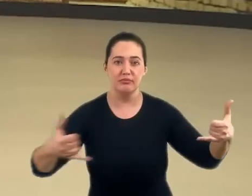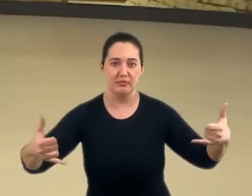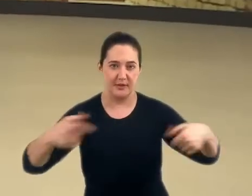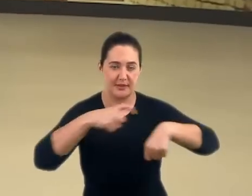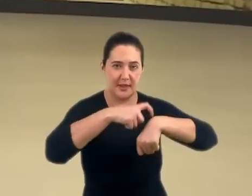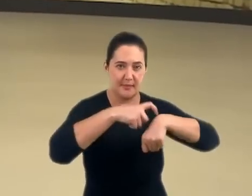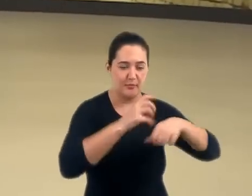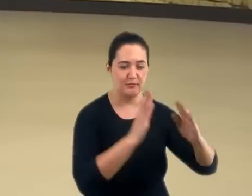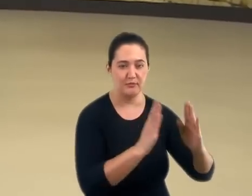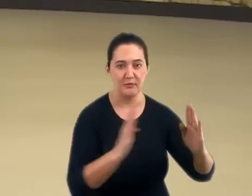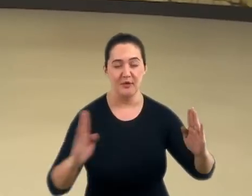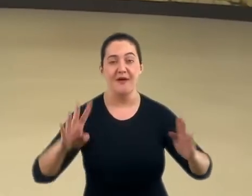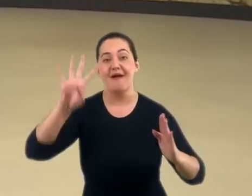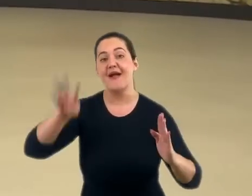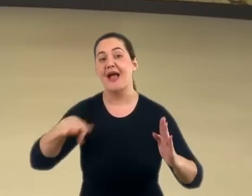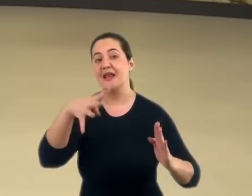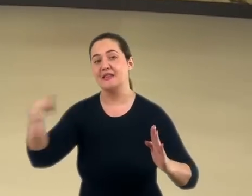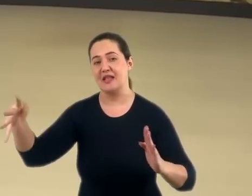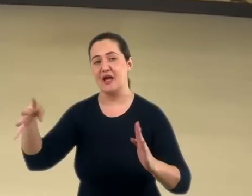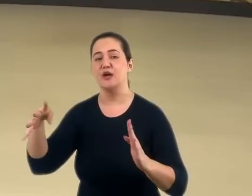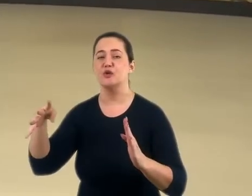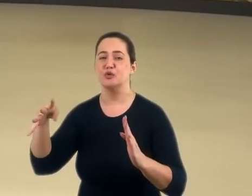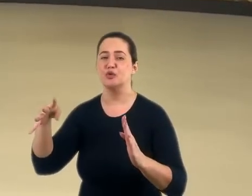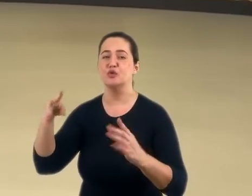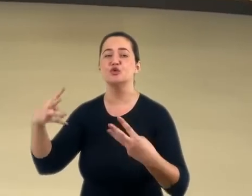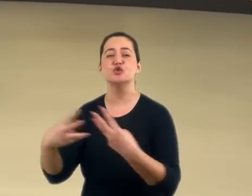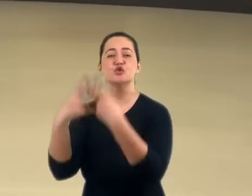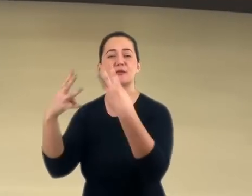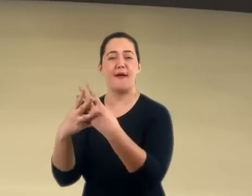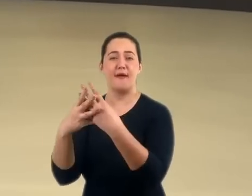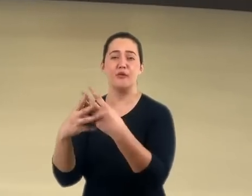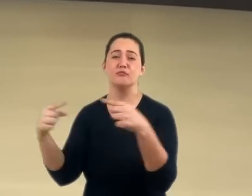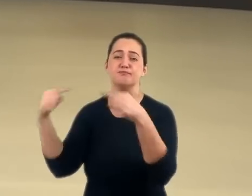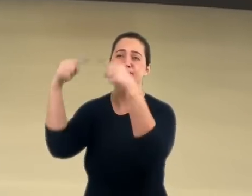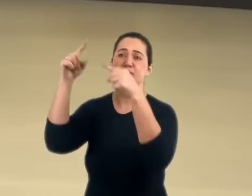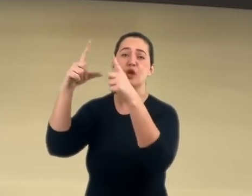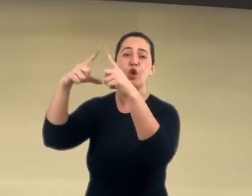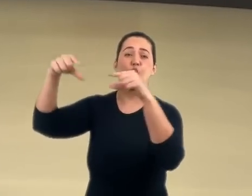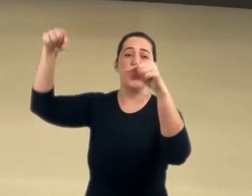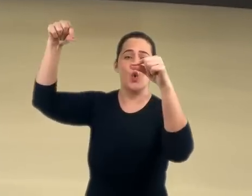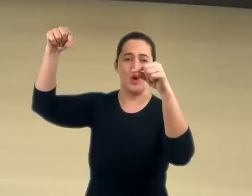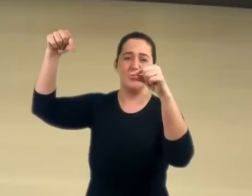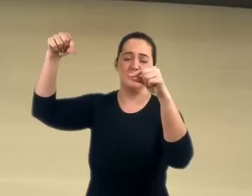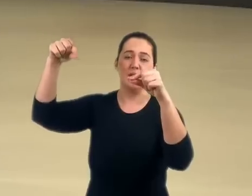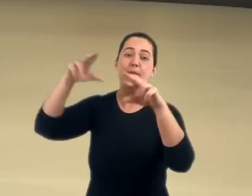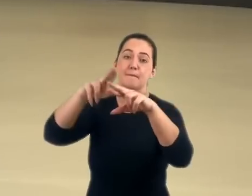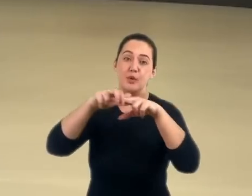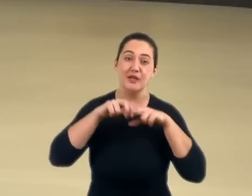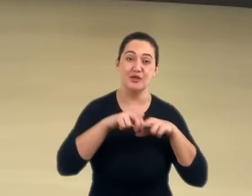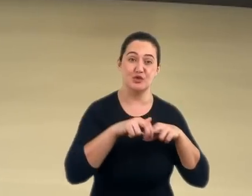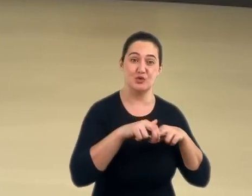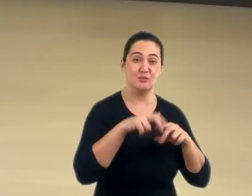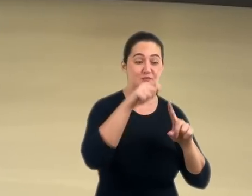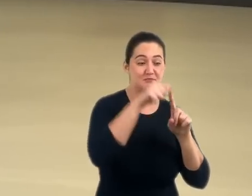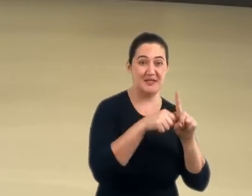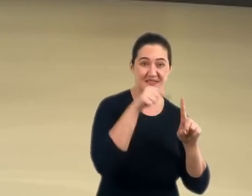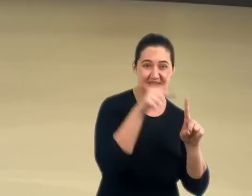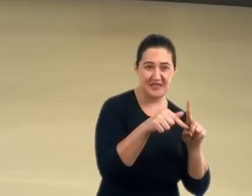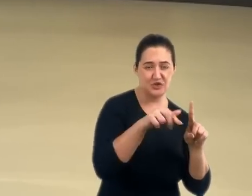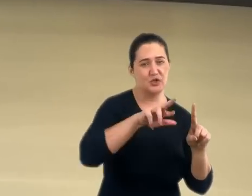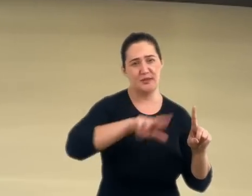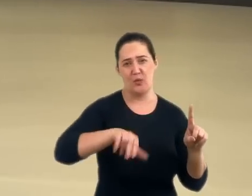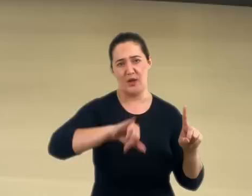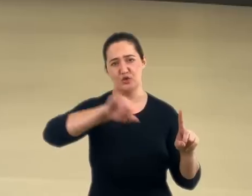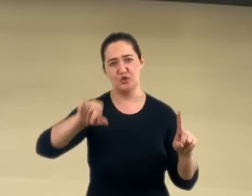calendário judaico é baseado nas fases da lua. É por isso que o 7º mês não é o nosso mês de julho. A